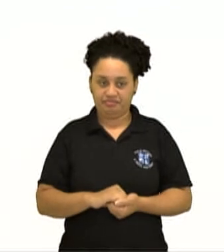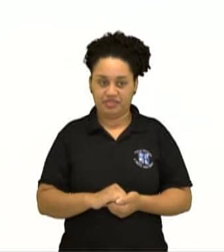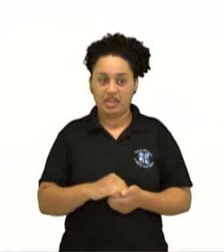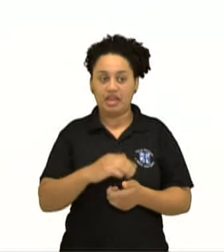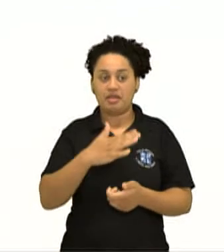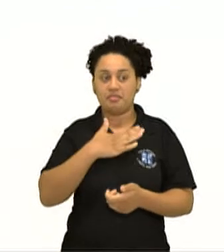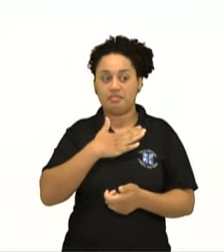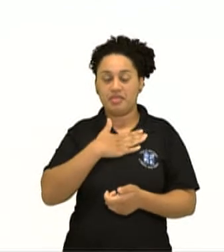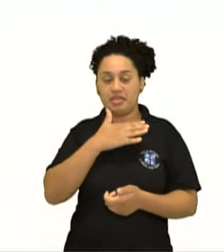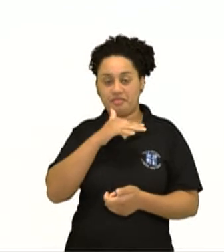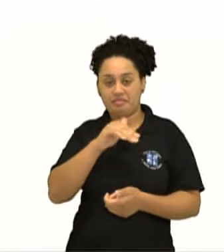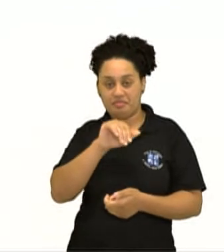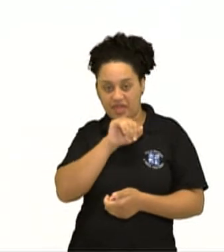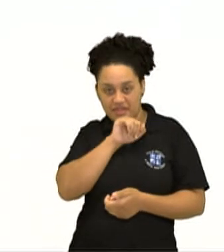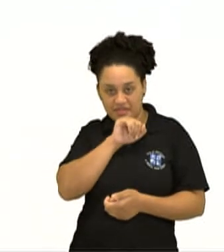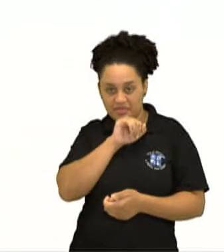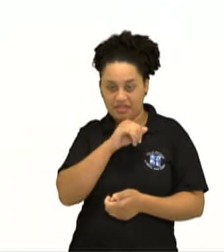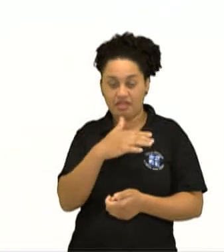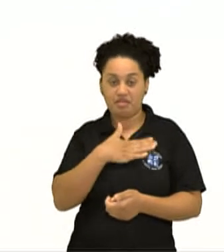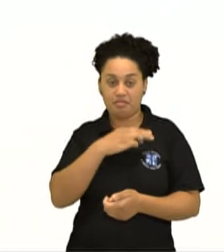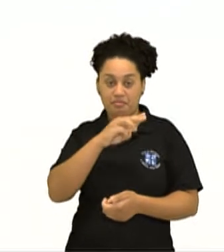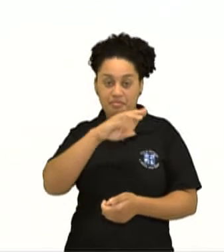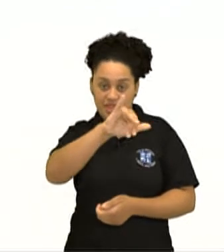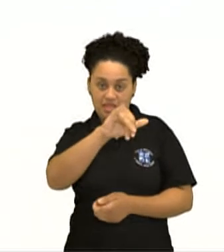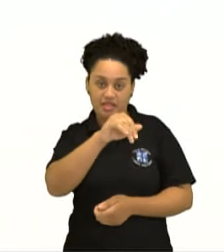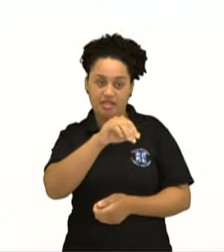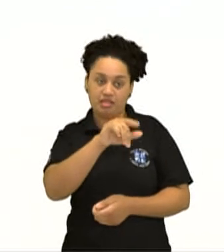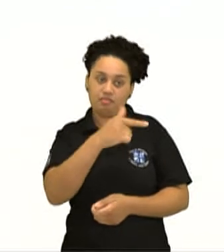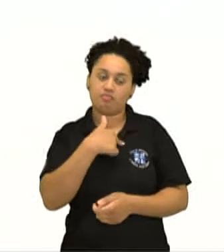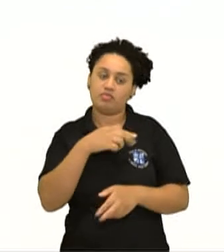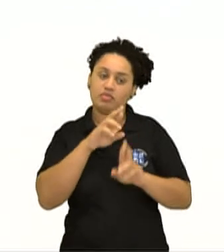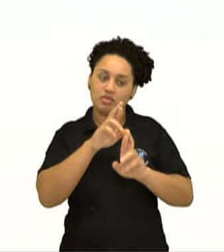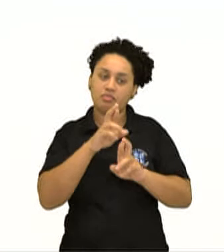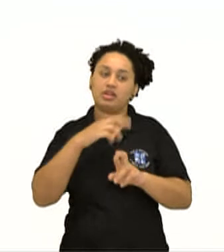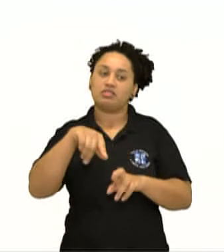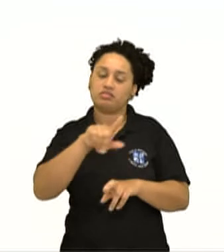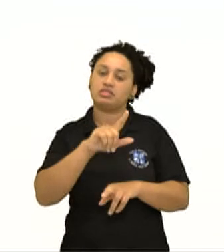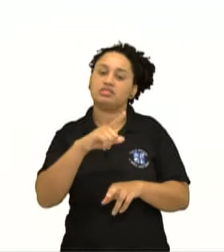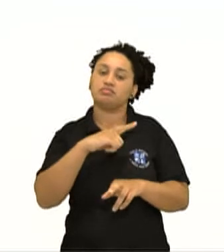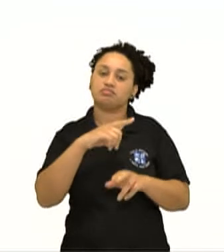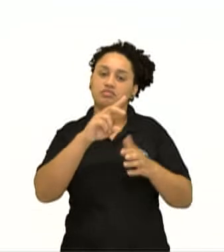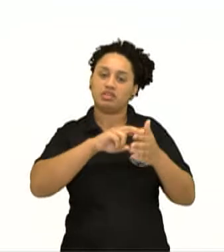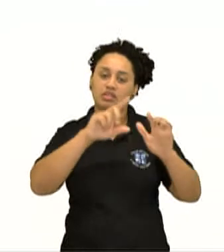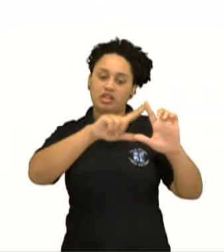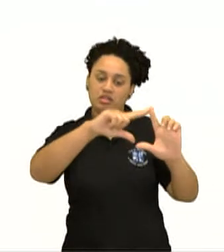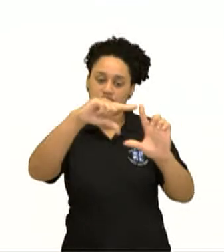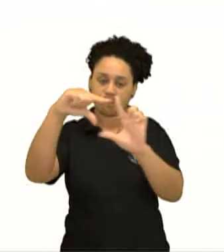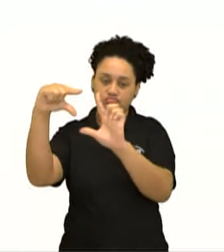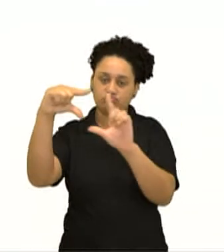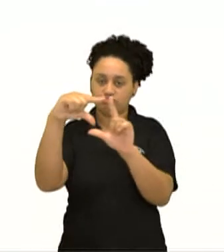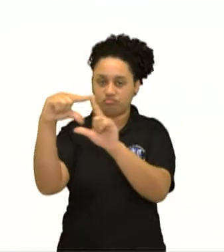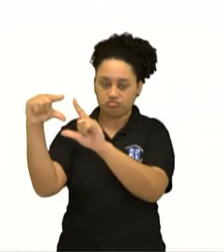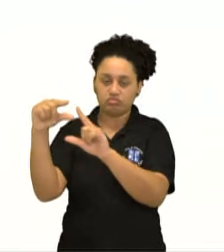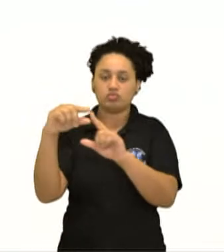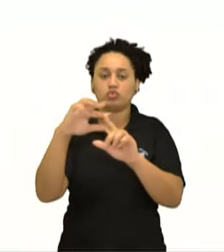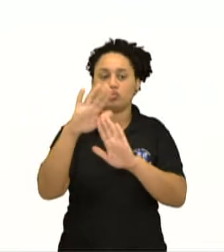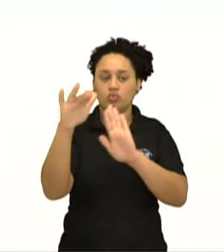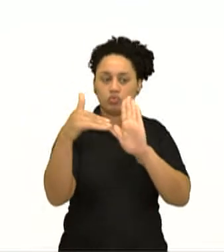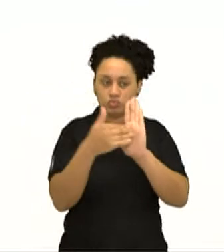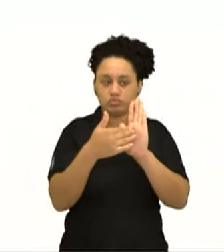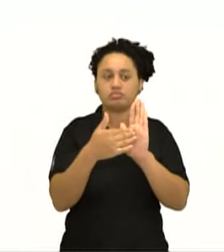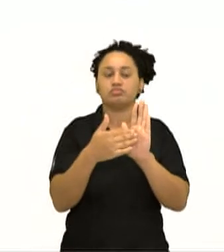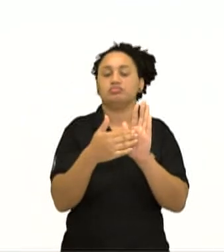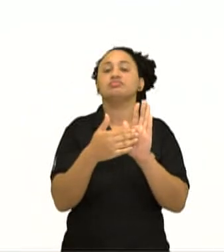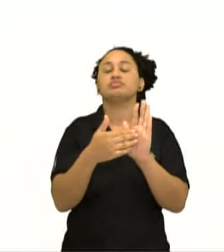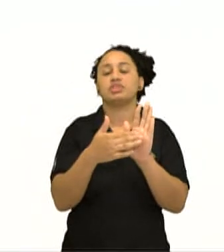ama. Aparecem aí. Espero que vocês tenham lido todos os requadros, as vinhetas e